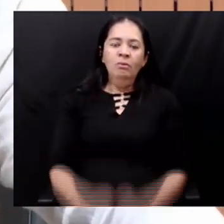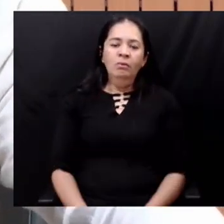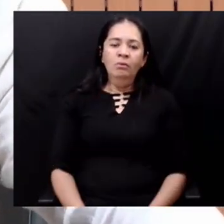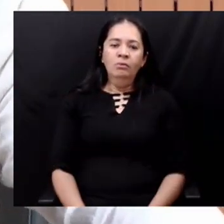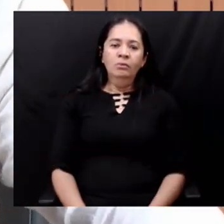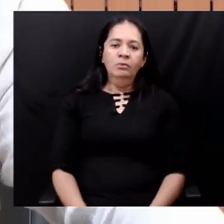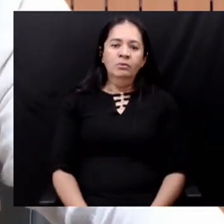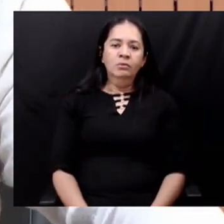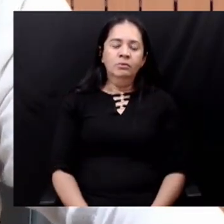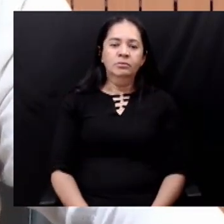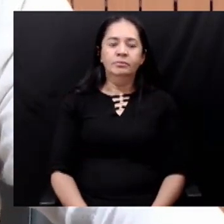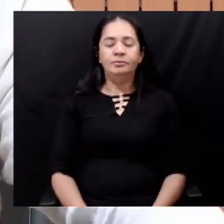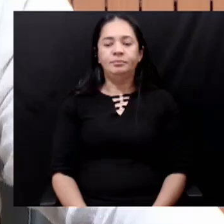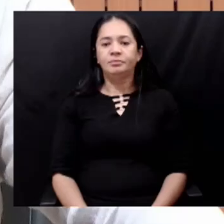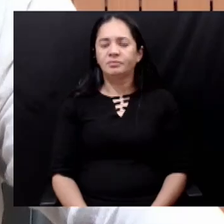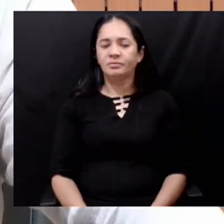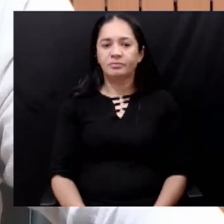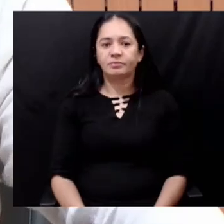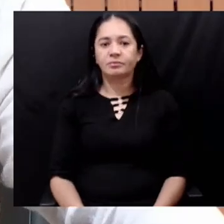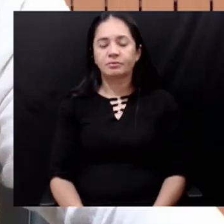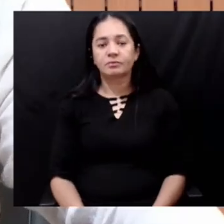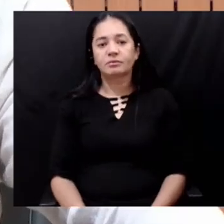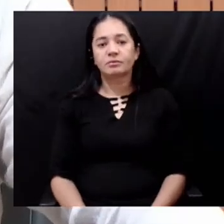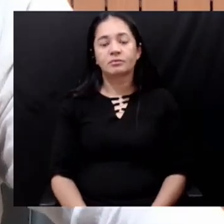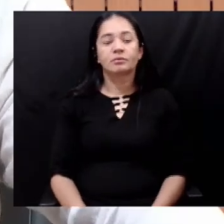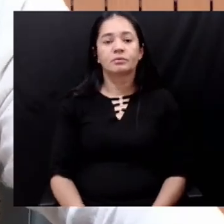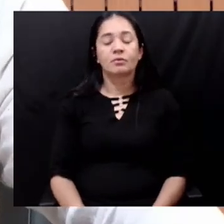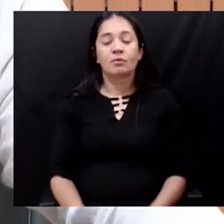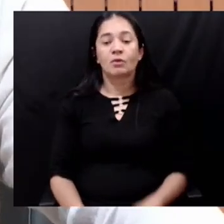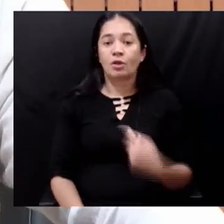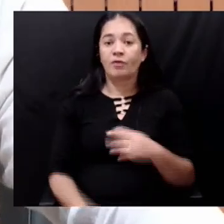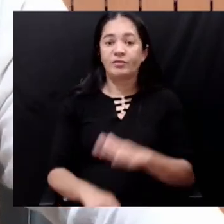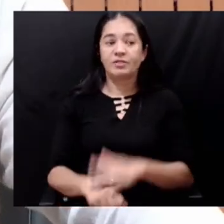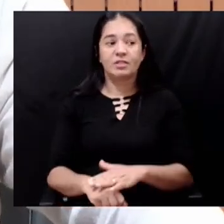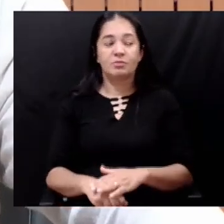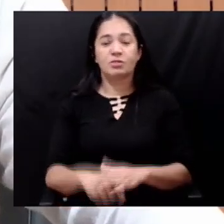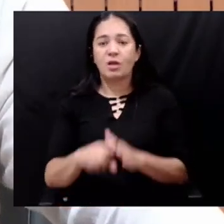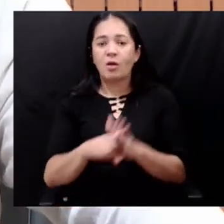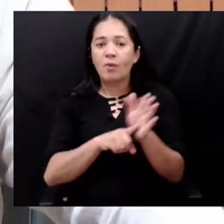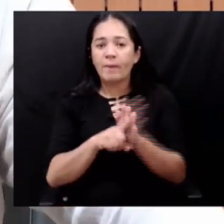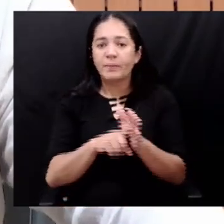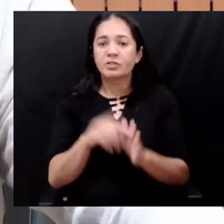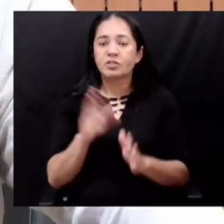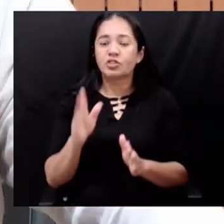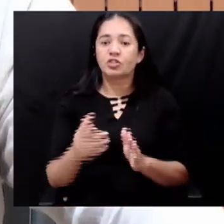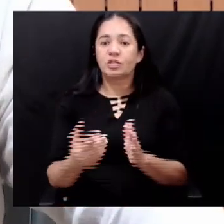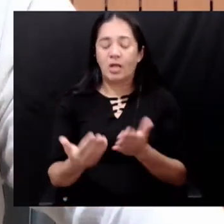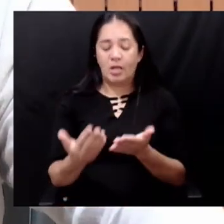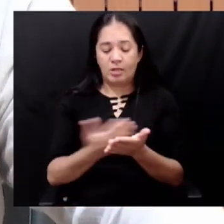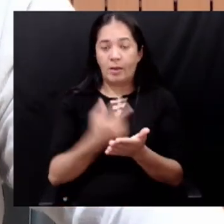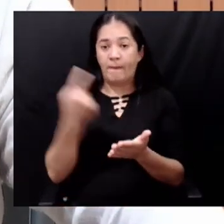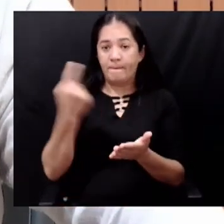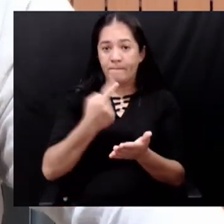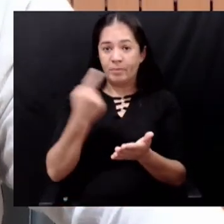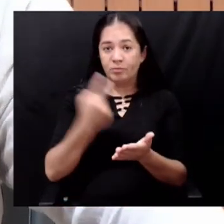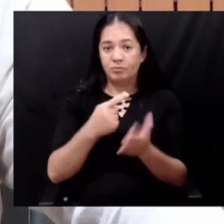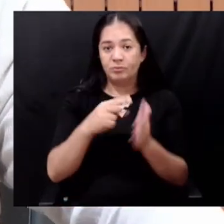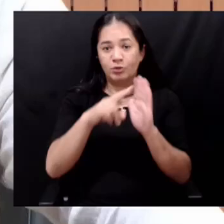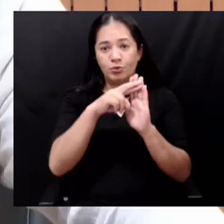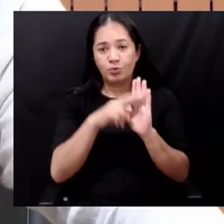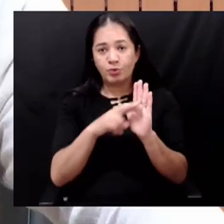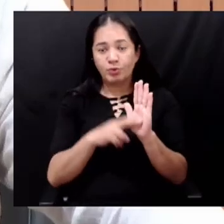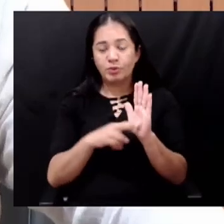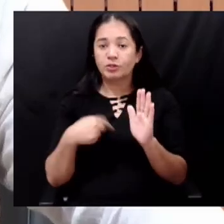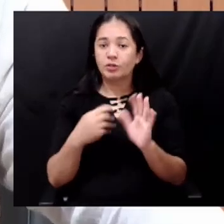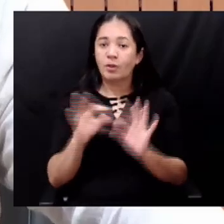Gabriel, né? Rafael. Nós fizemos esse levantamento, está na primeira parte do relatório que nós estamos preparando para a Unesco.